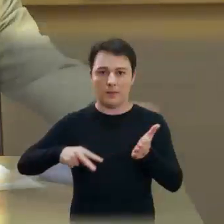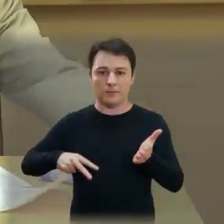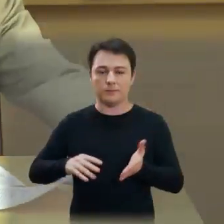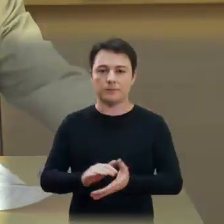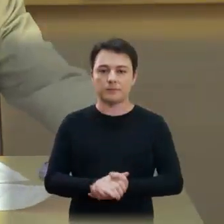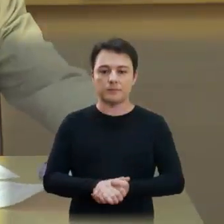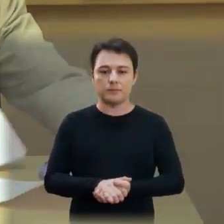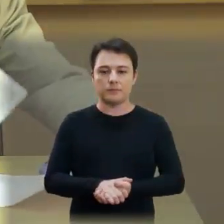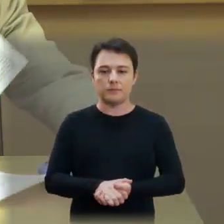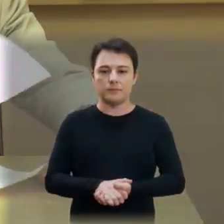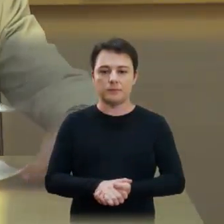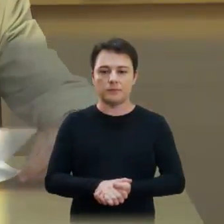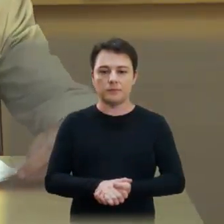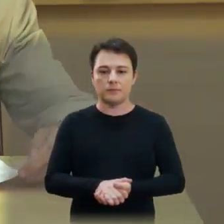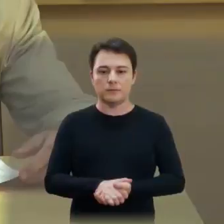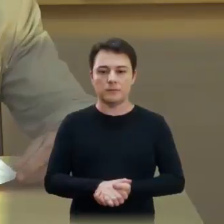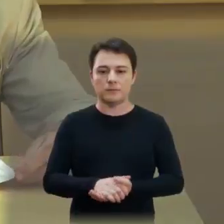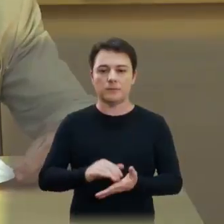Requerimento